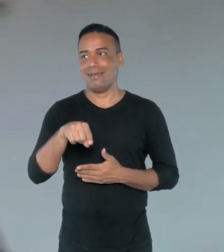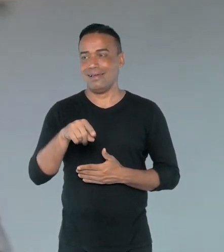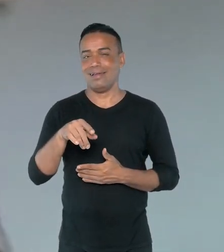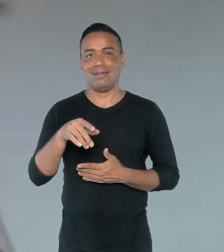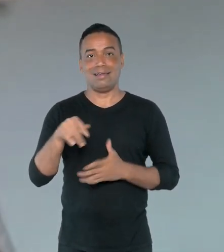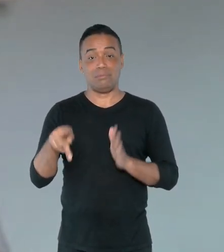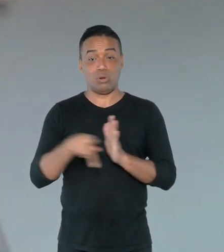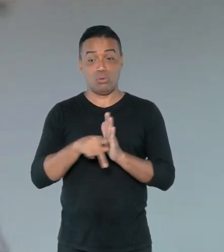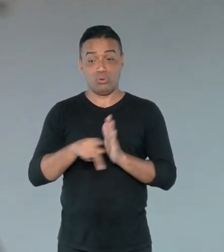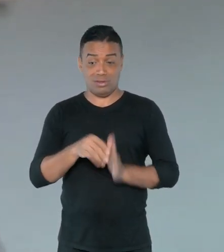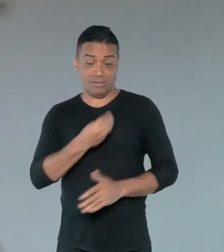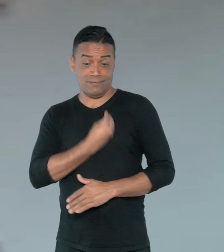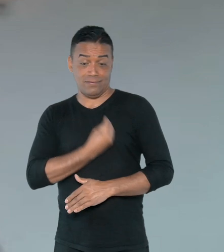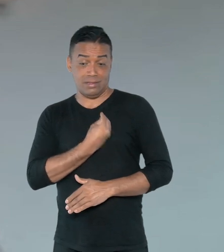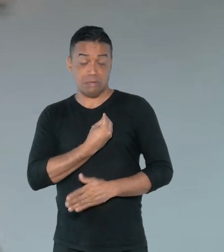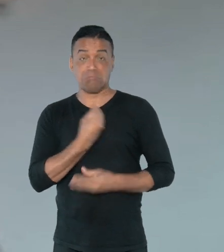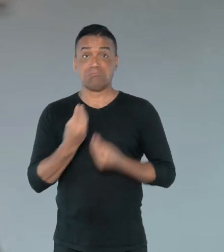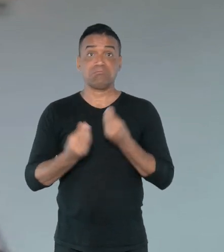a existência, né?